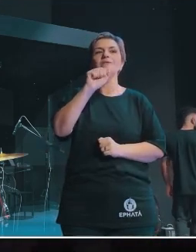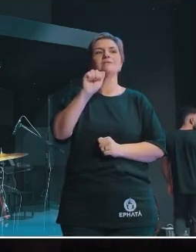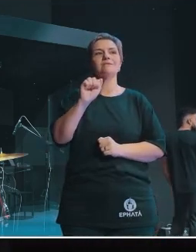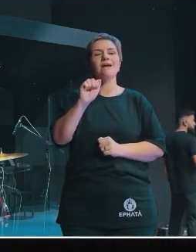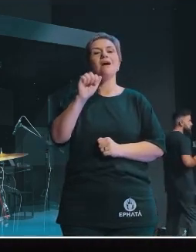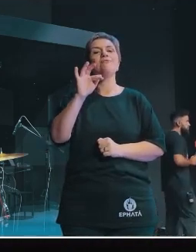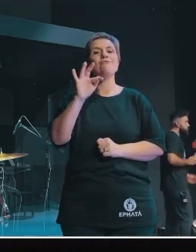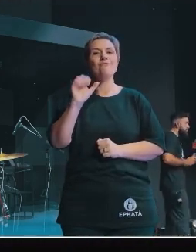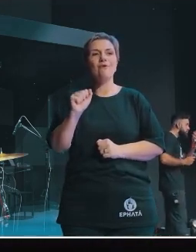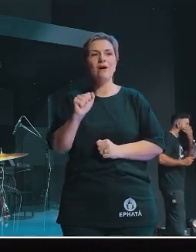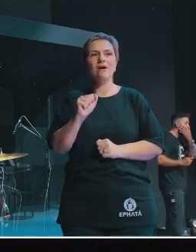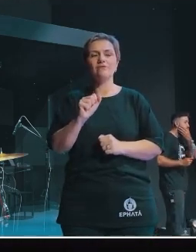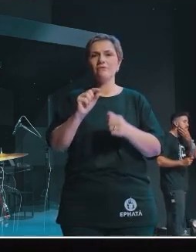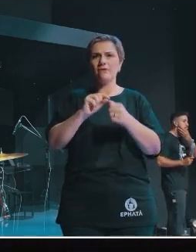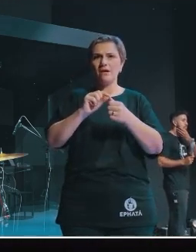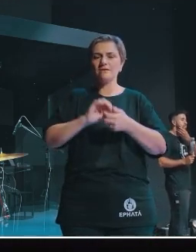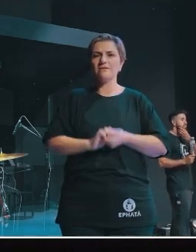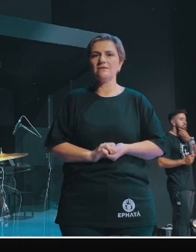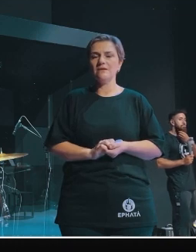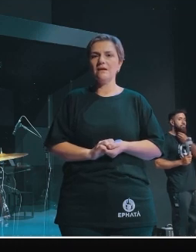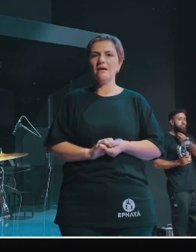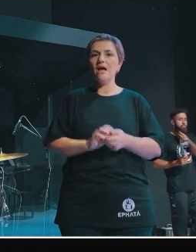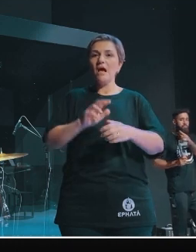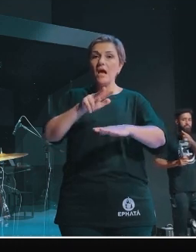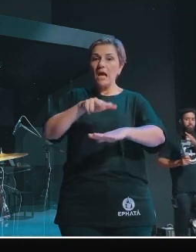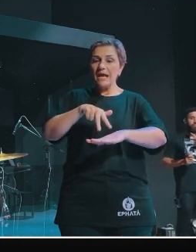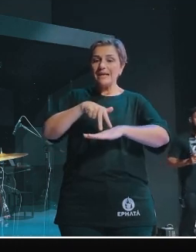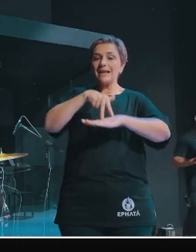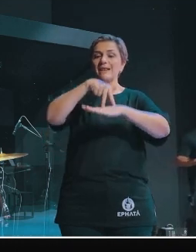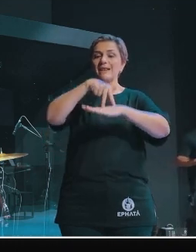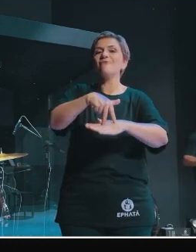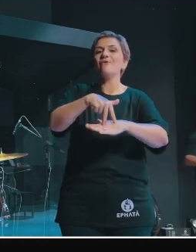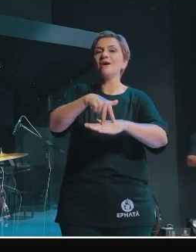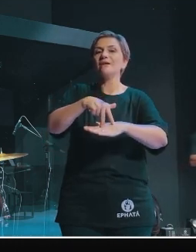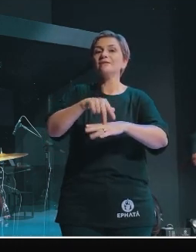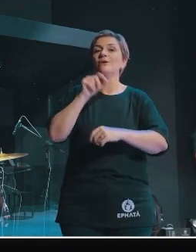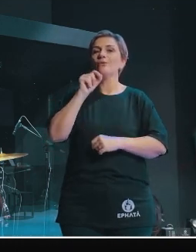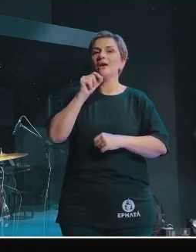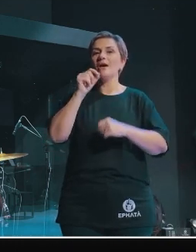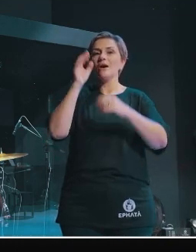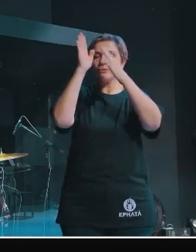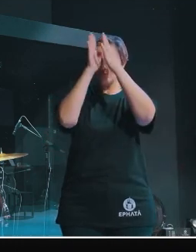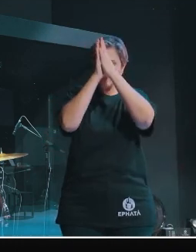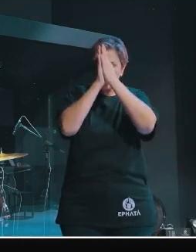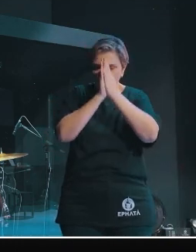Ele levanta os adoradores.